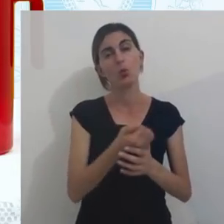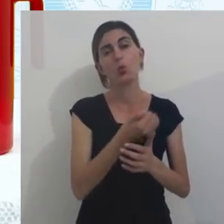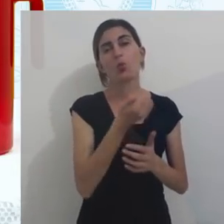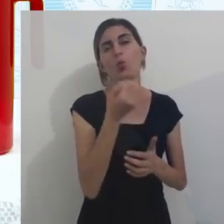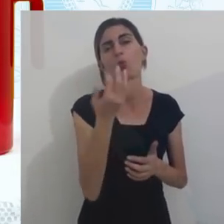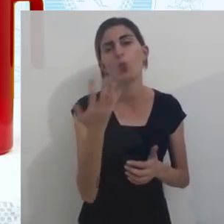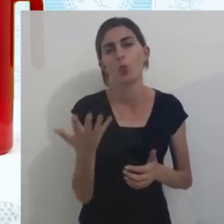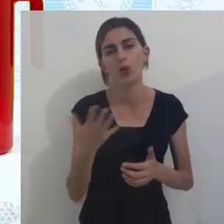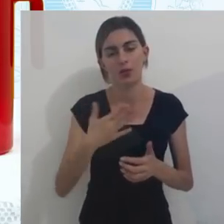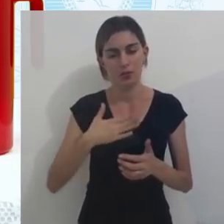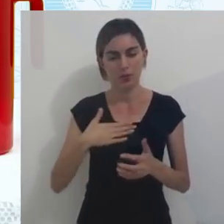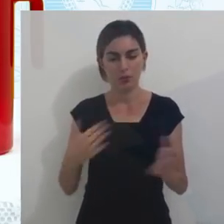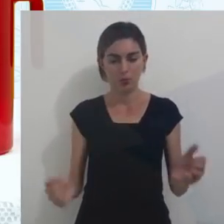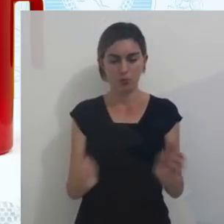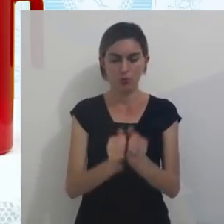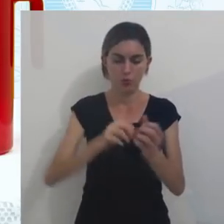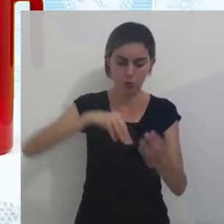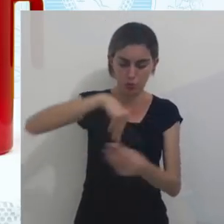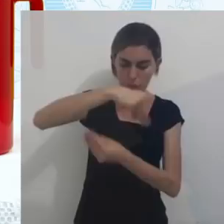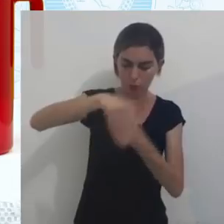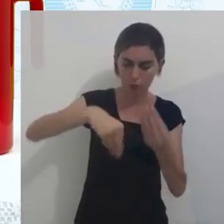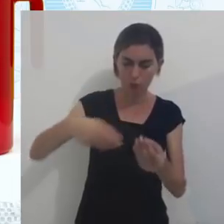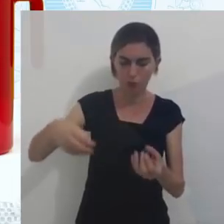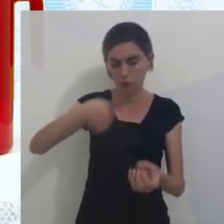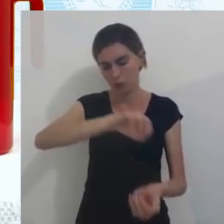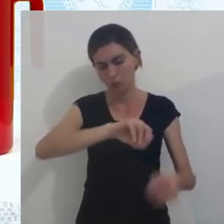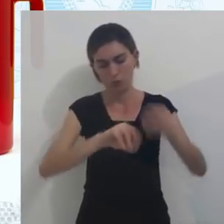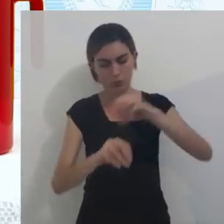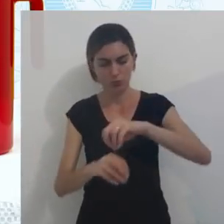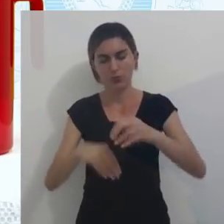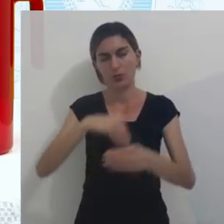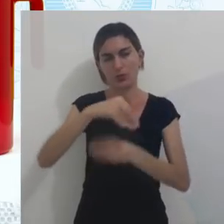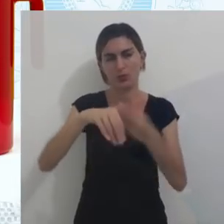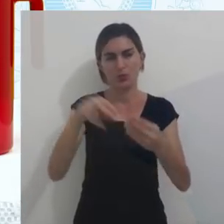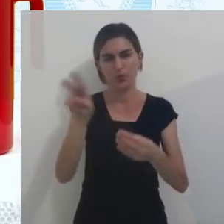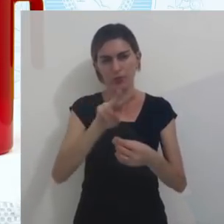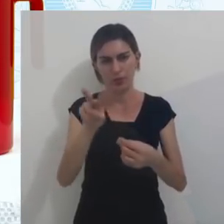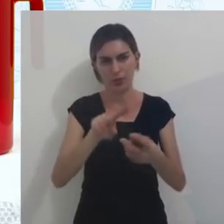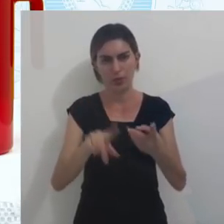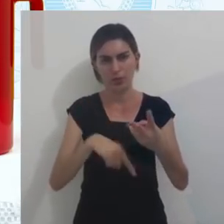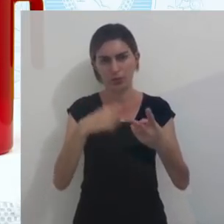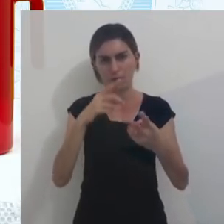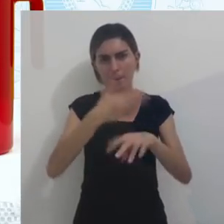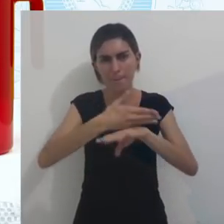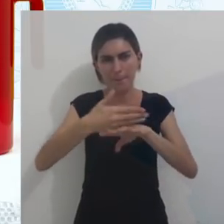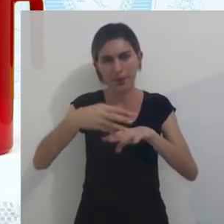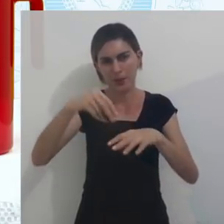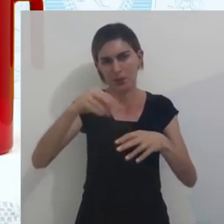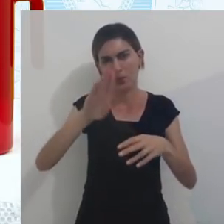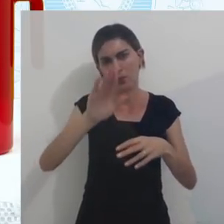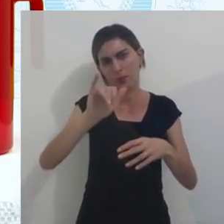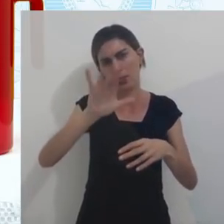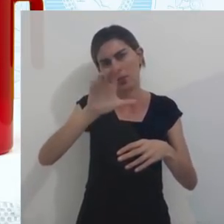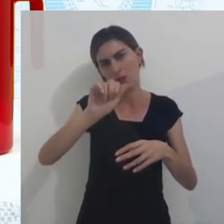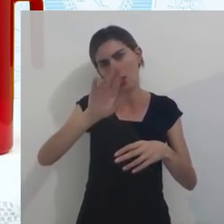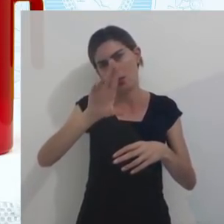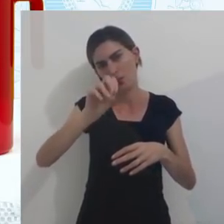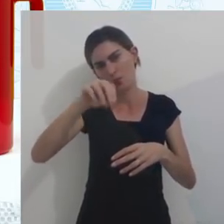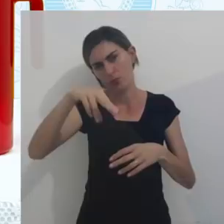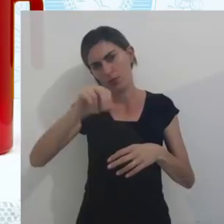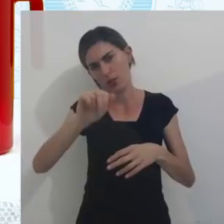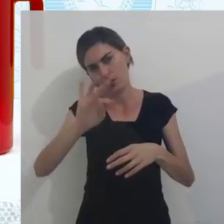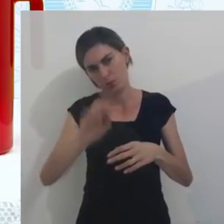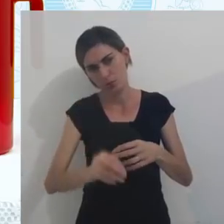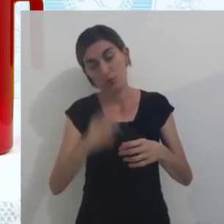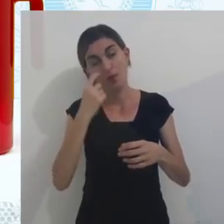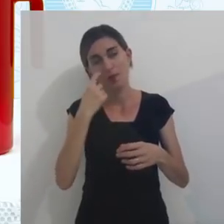Quando eu junto os meus dois reagentes, o vinagre e o bicarbonato de sódio, vocês vão ver